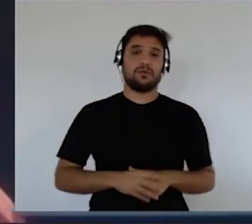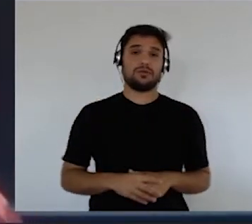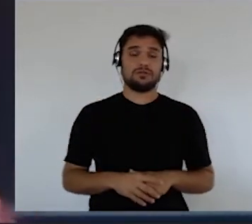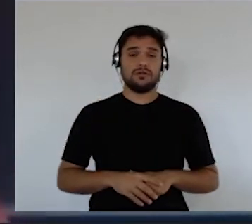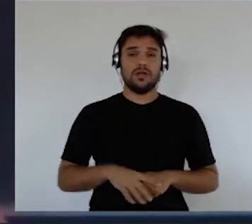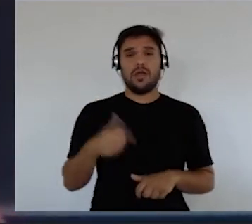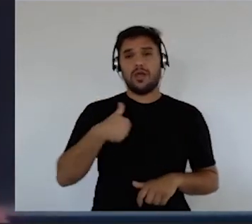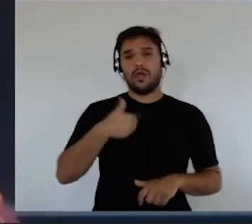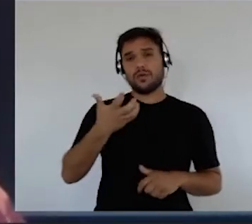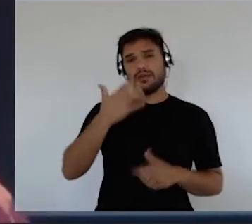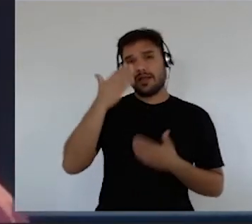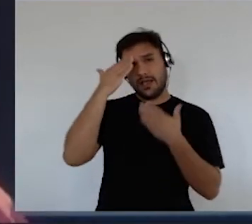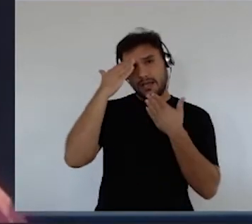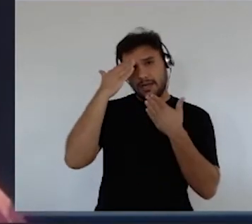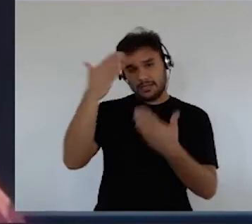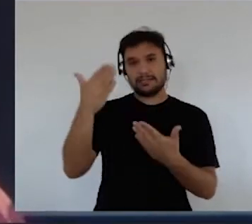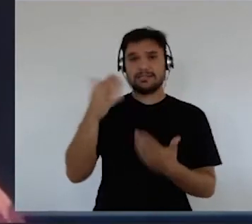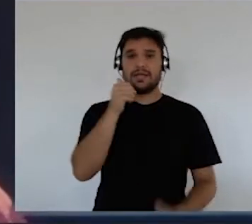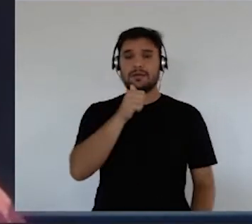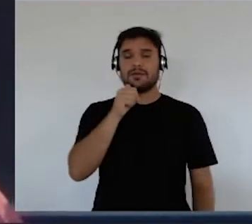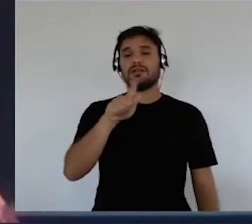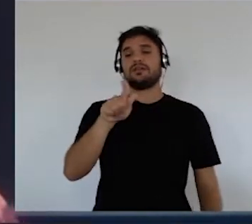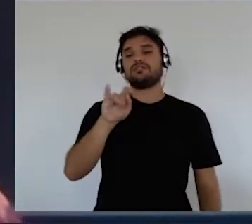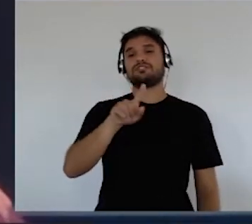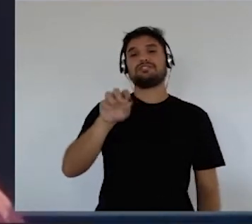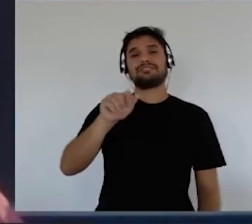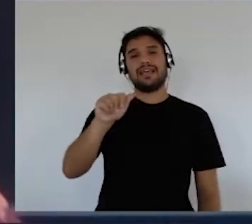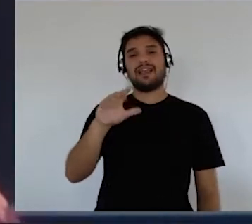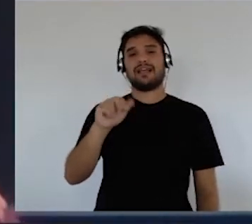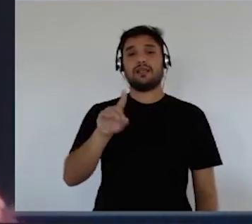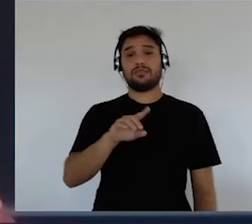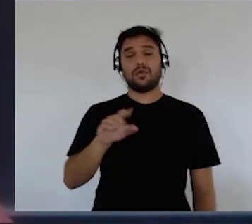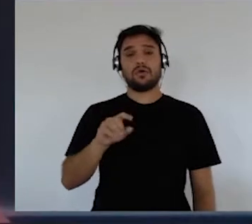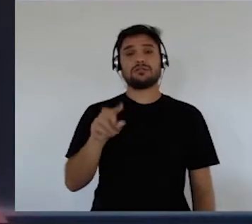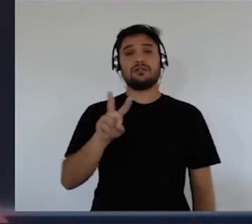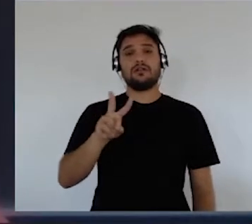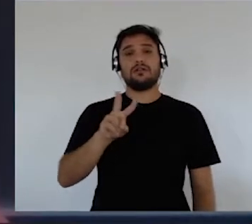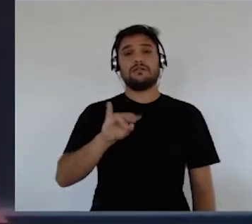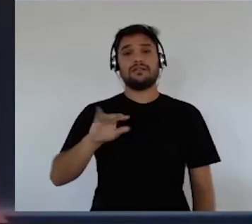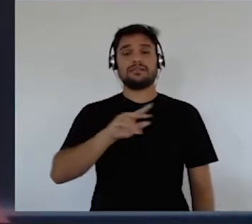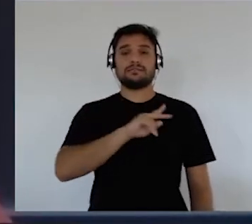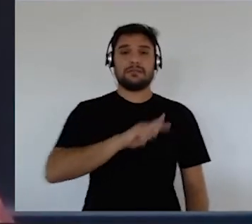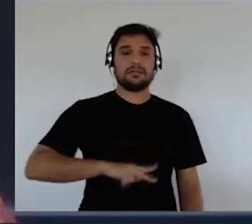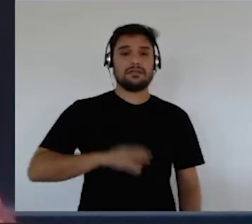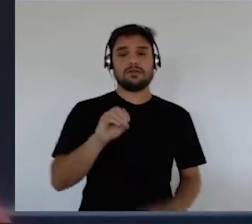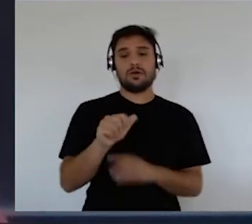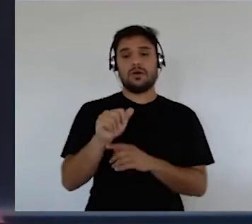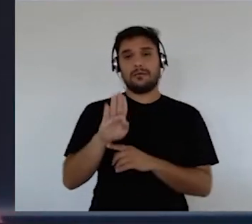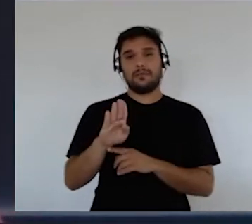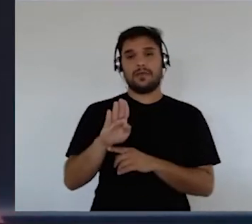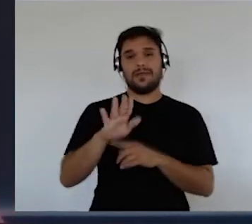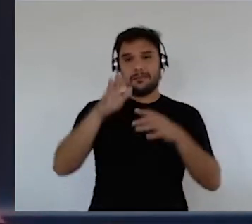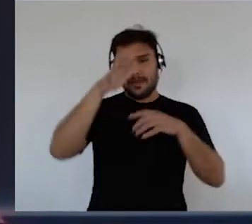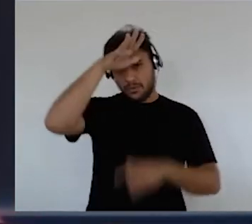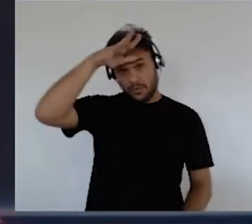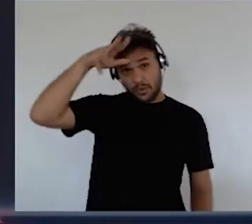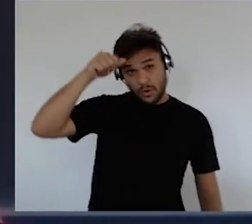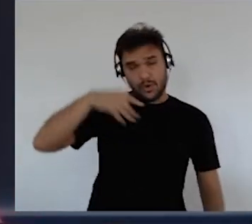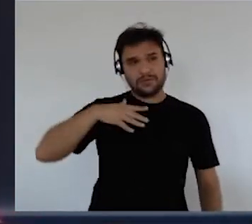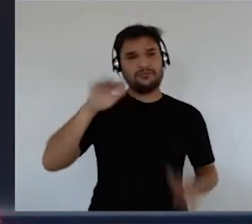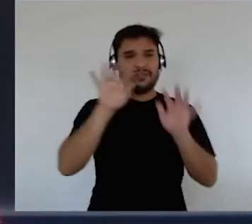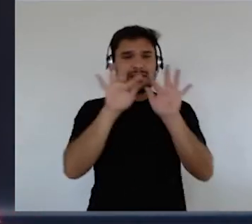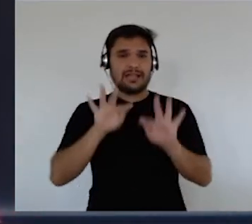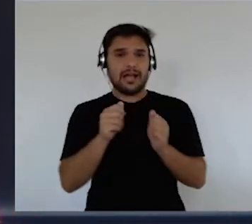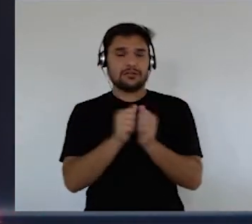queria agradecer a querida Gisela Cardoso, vice-presidente da OAB do Mato Grosso. Uma alegria estar dividindo esse painel